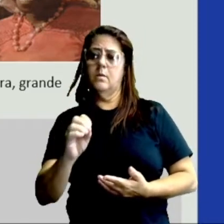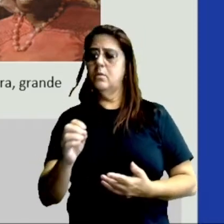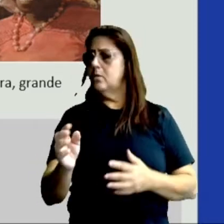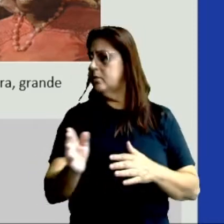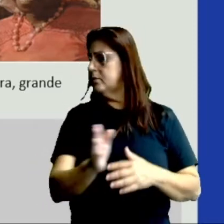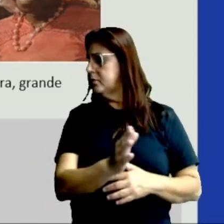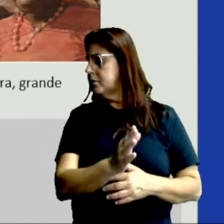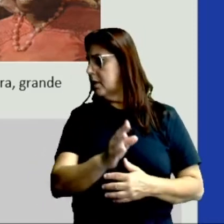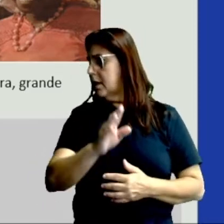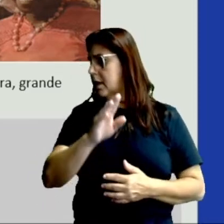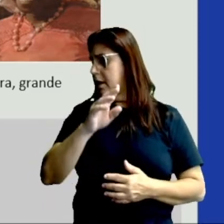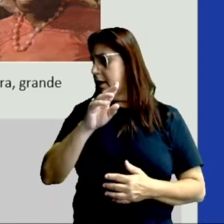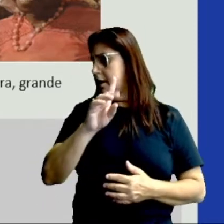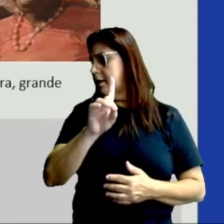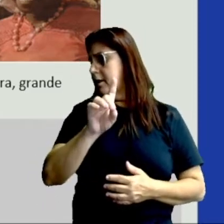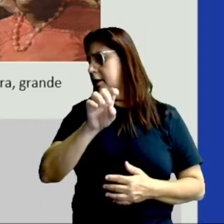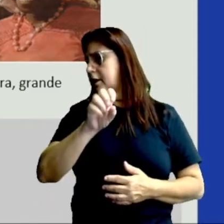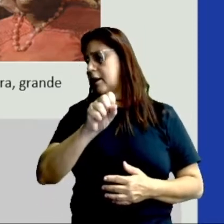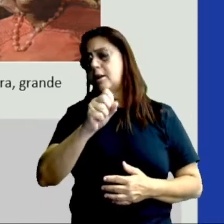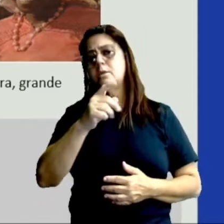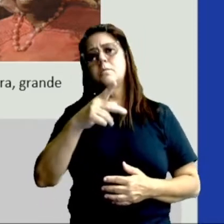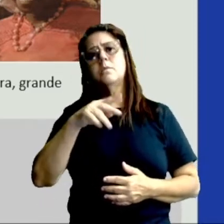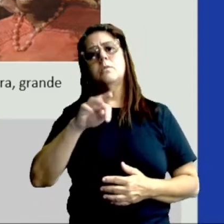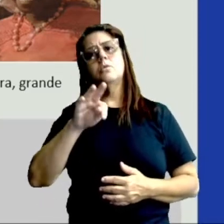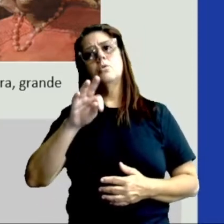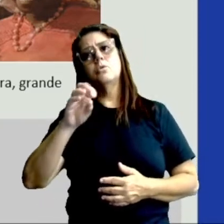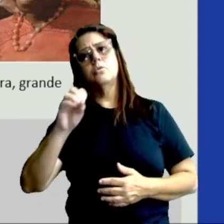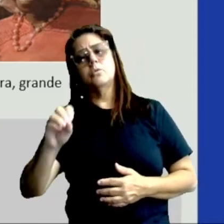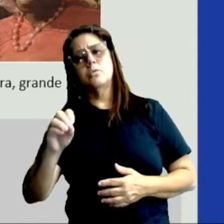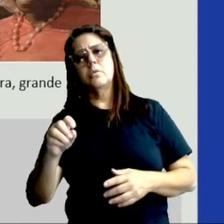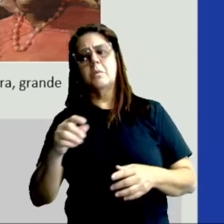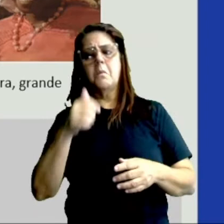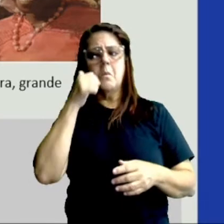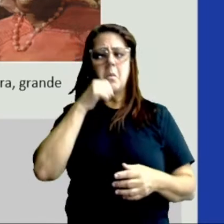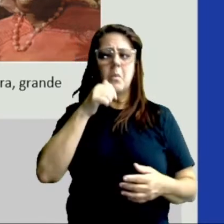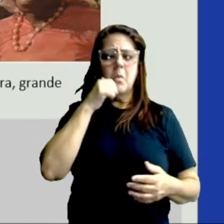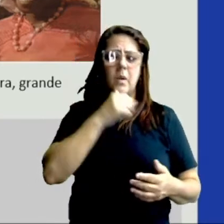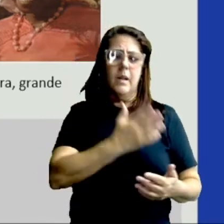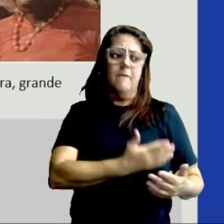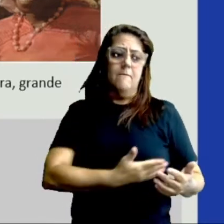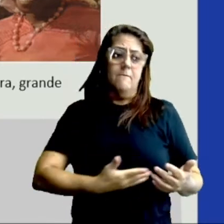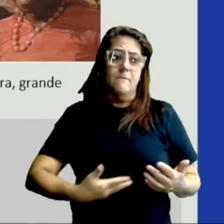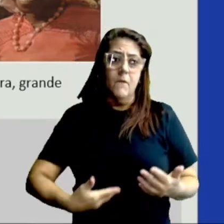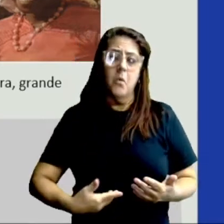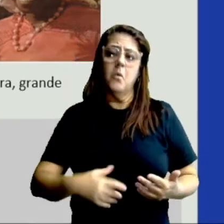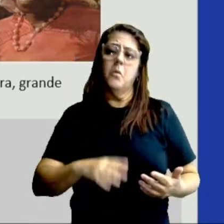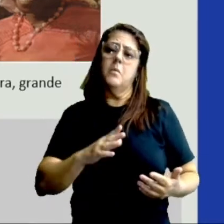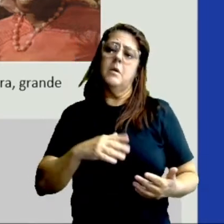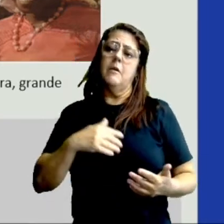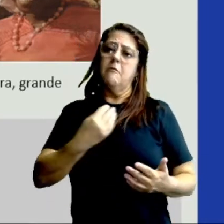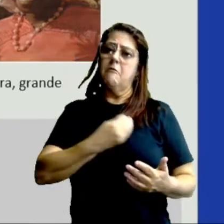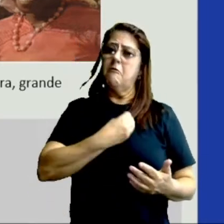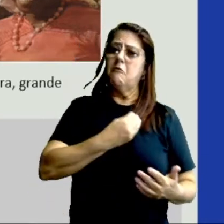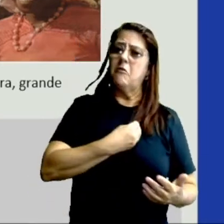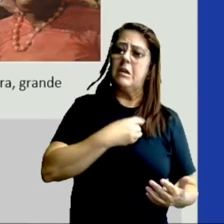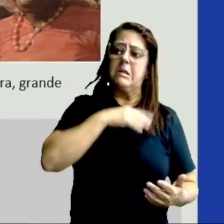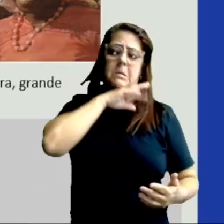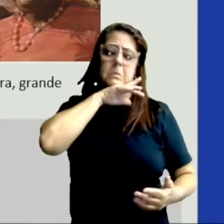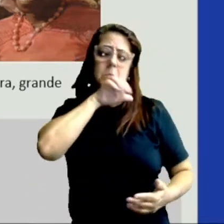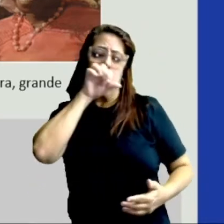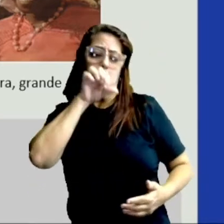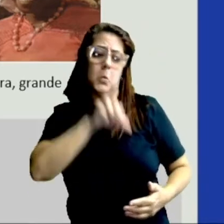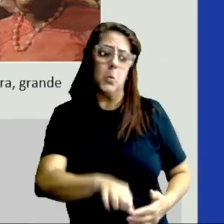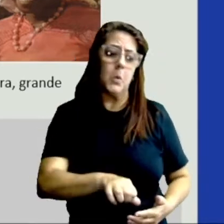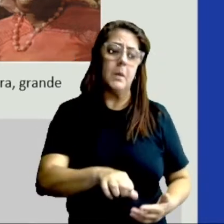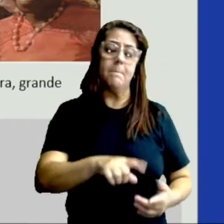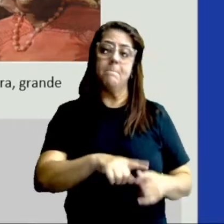da dificuldade né de ser uma mulher negra de morar numa favela de passar fome né então ela retrata aí a